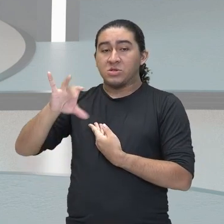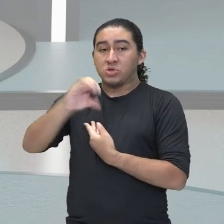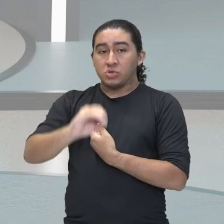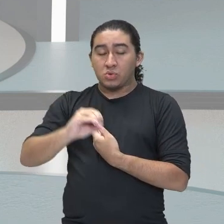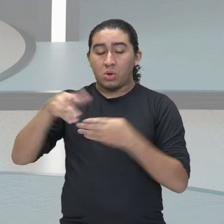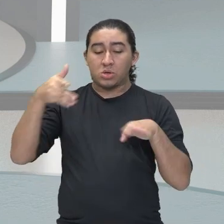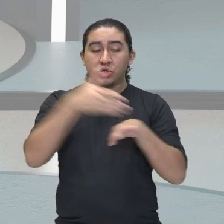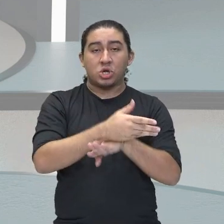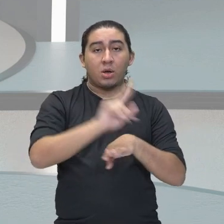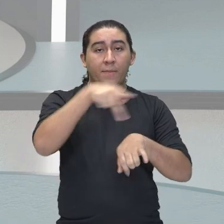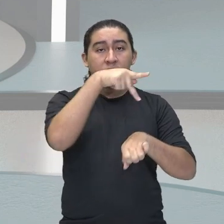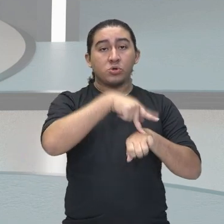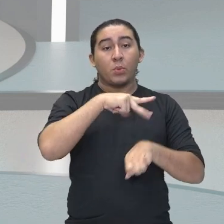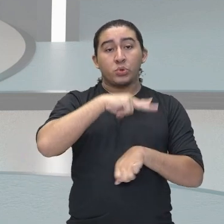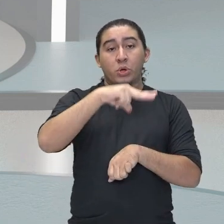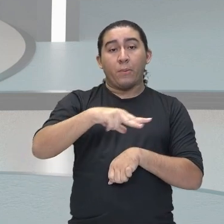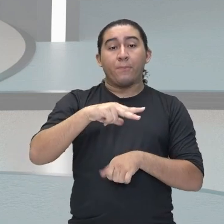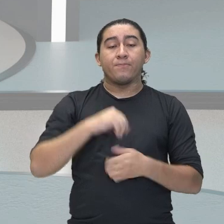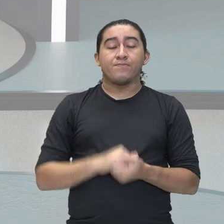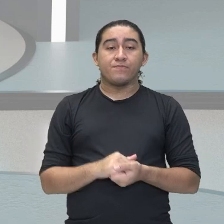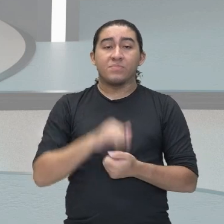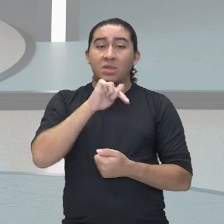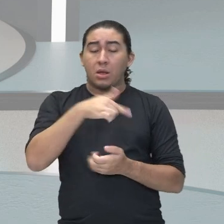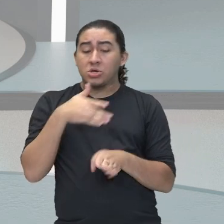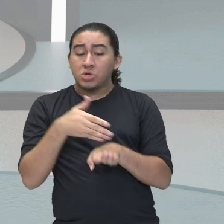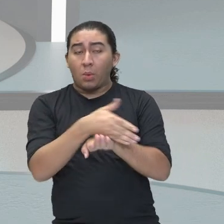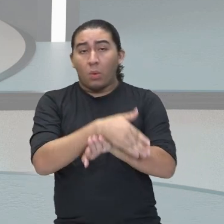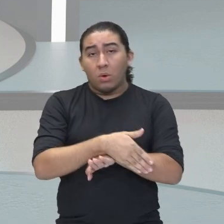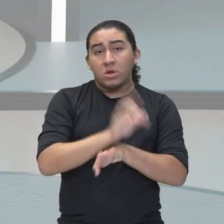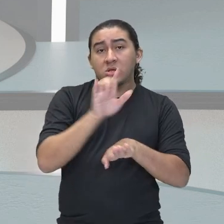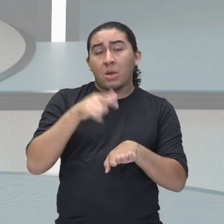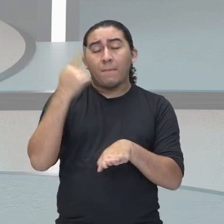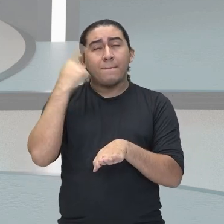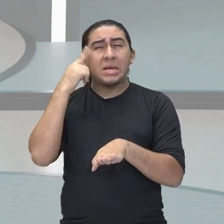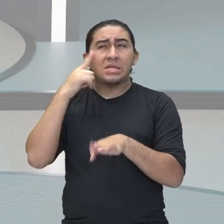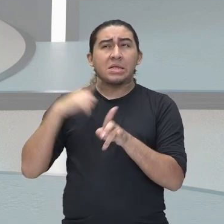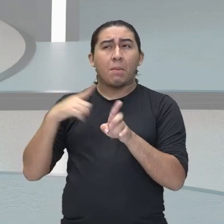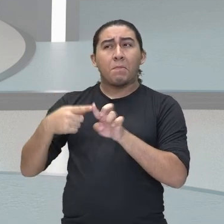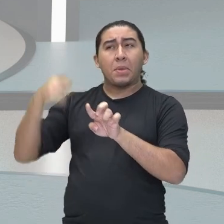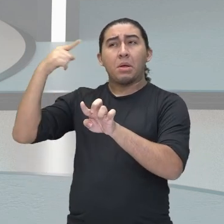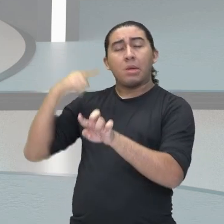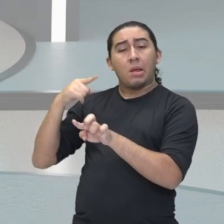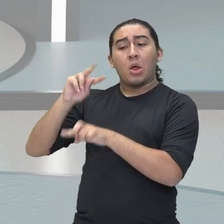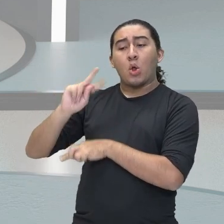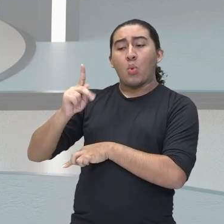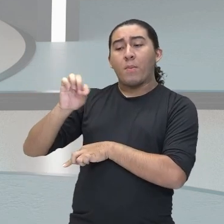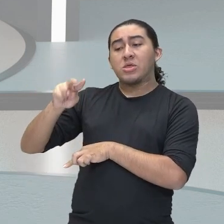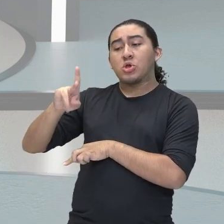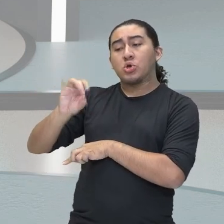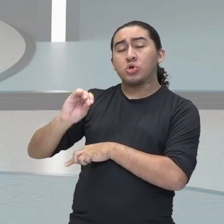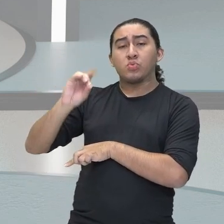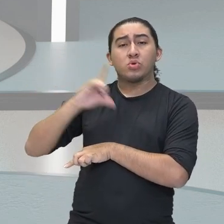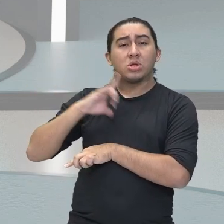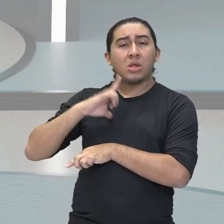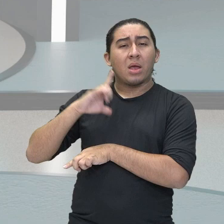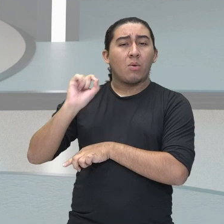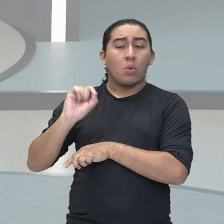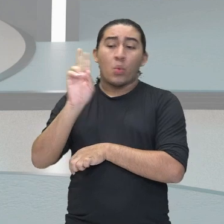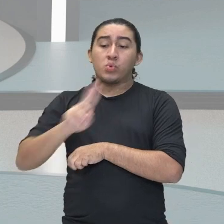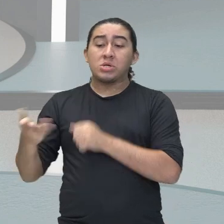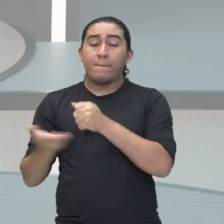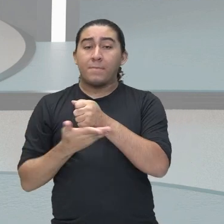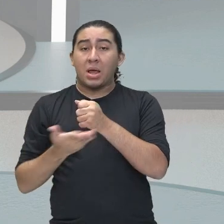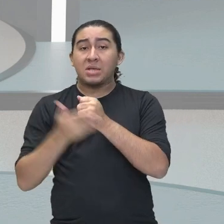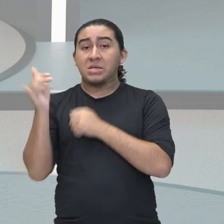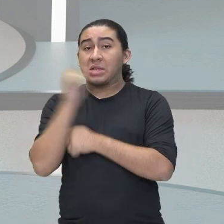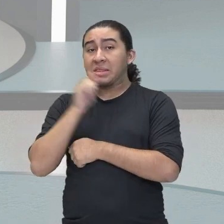a Portugal. Ali, ele se inspirou no humanismo italiano, trazendo